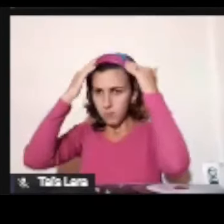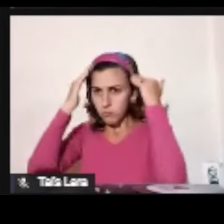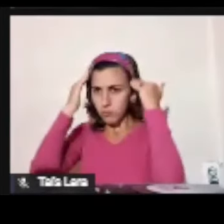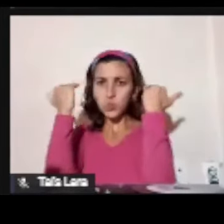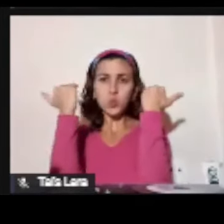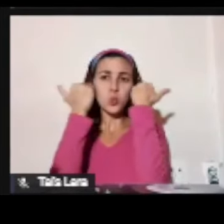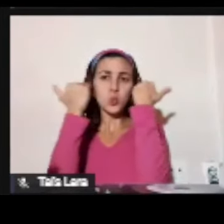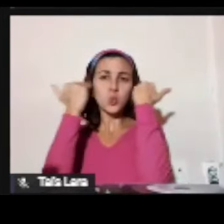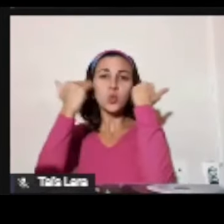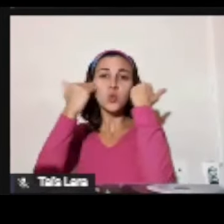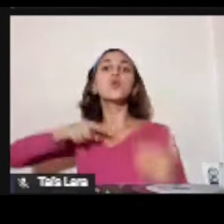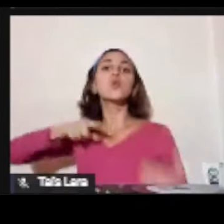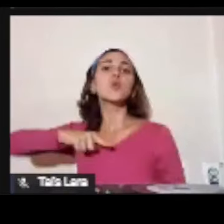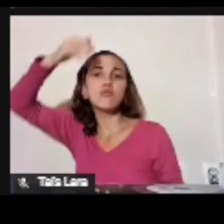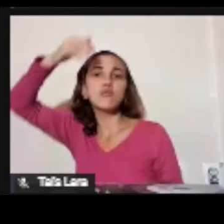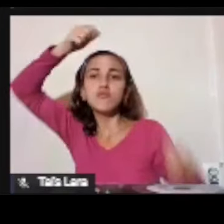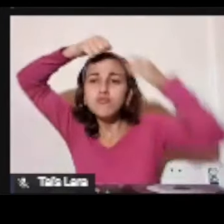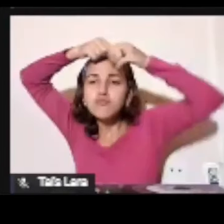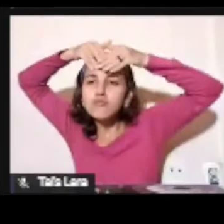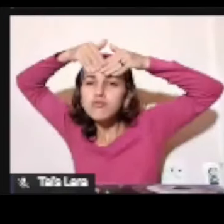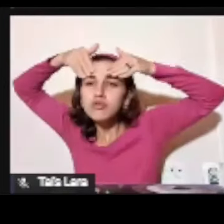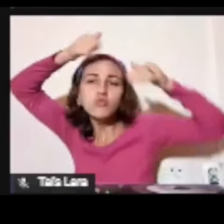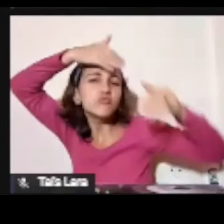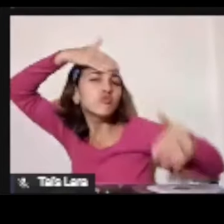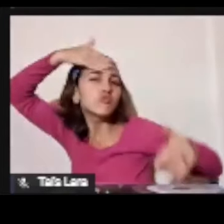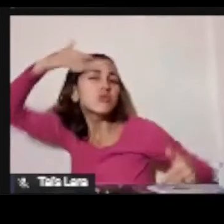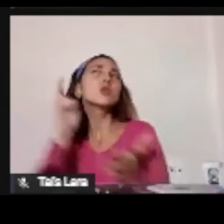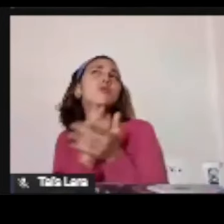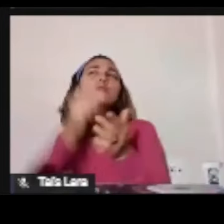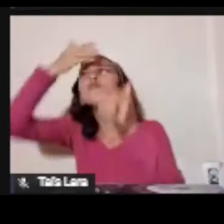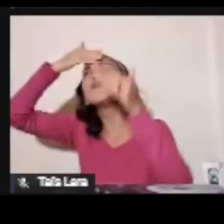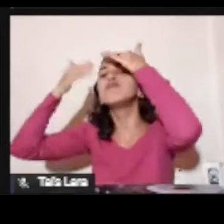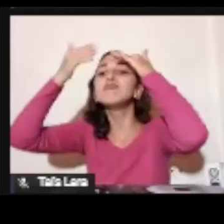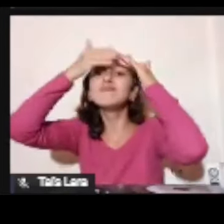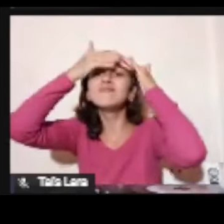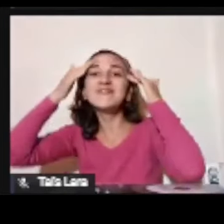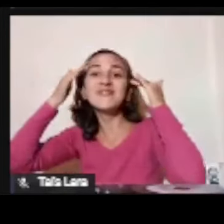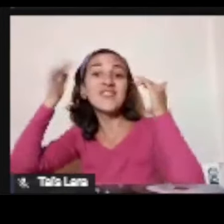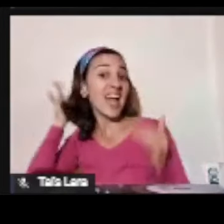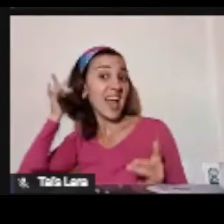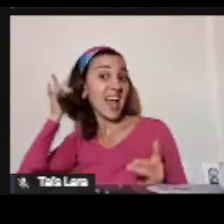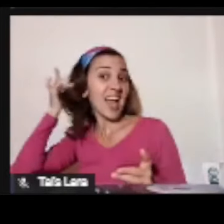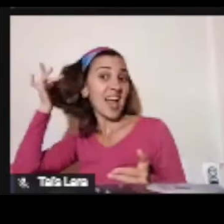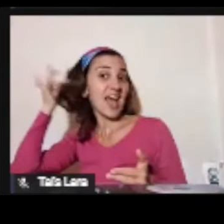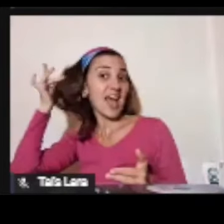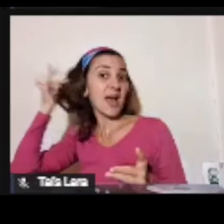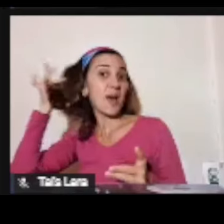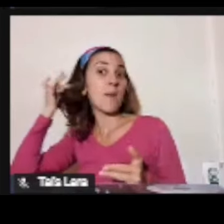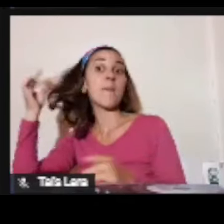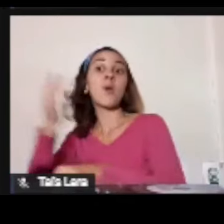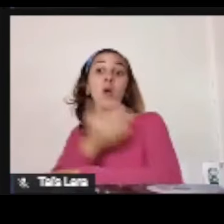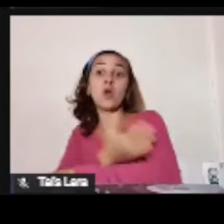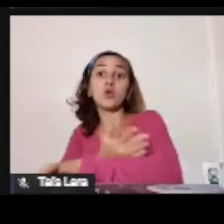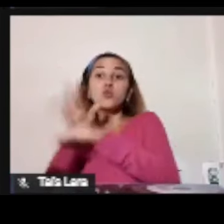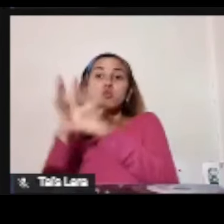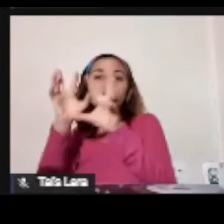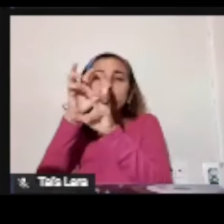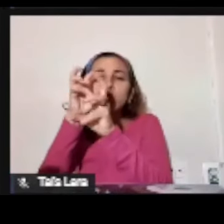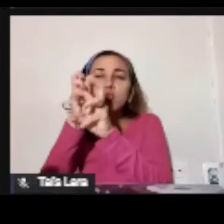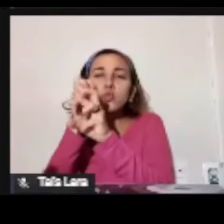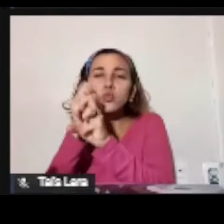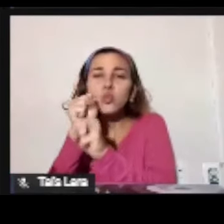que volta e meia eu fico mexendo nela. Meus cabelos são castanhos escuros, meus olhos são